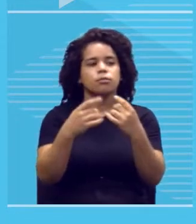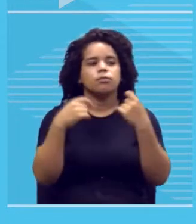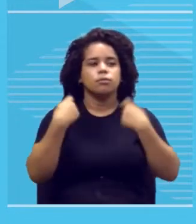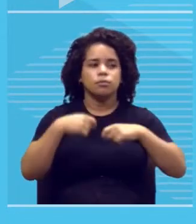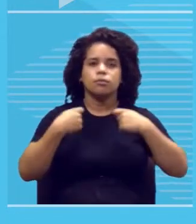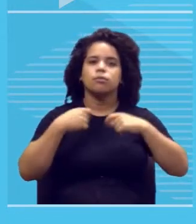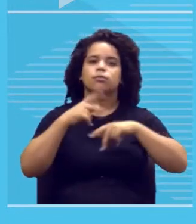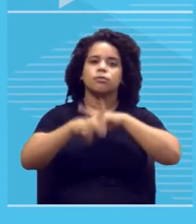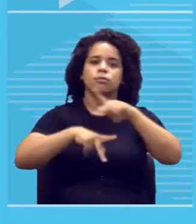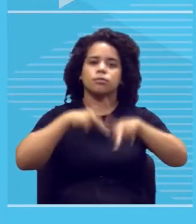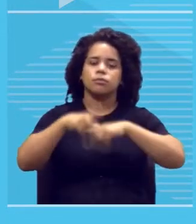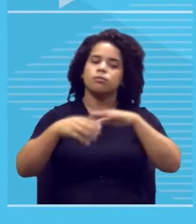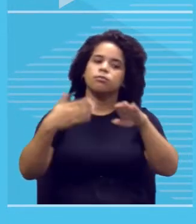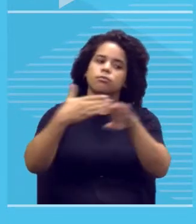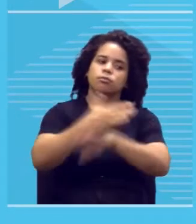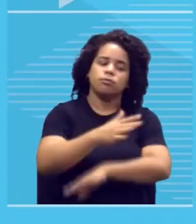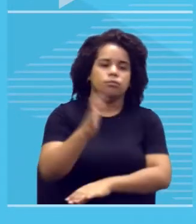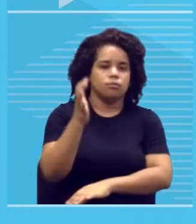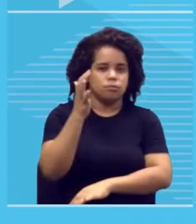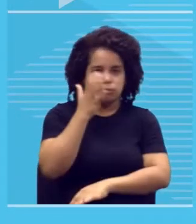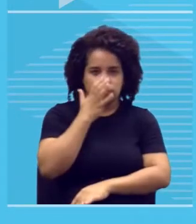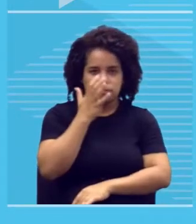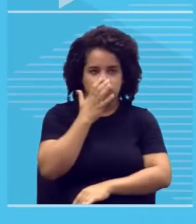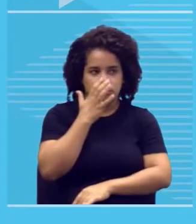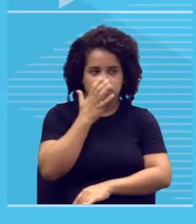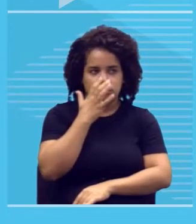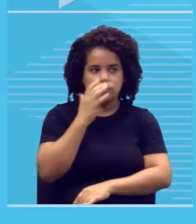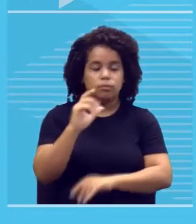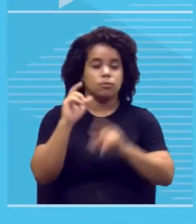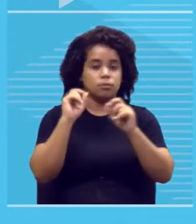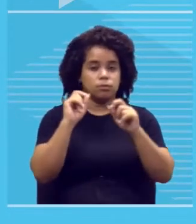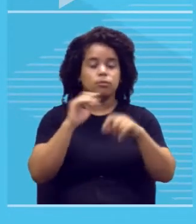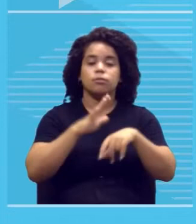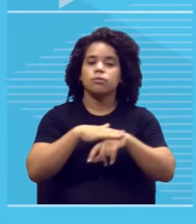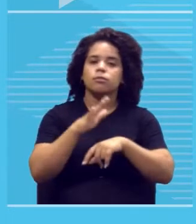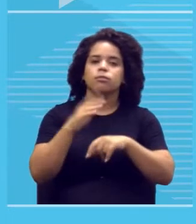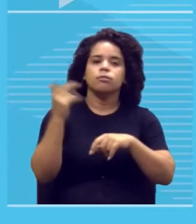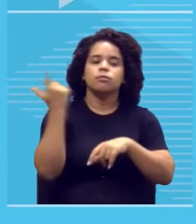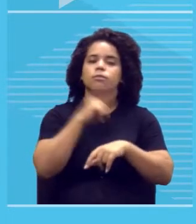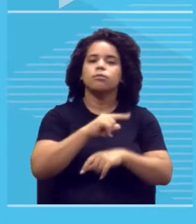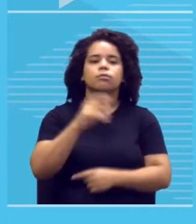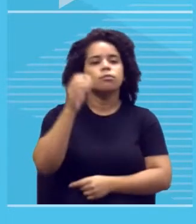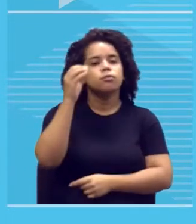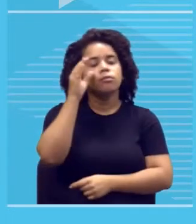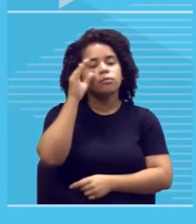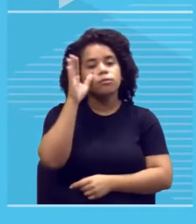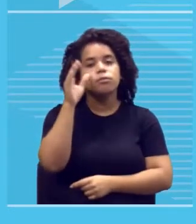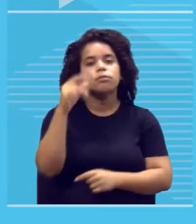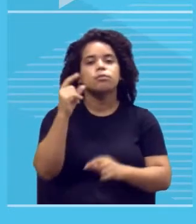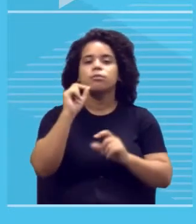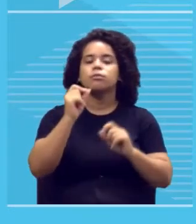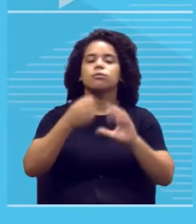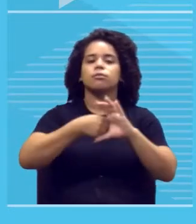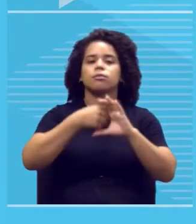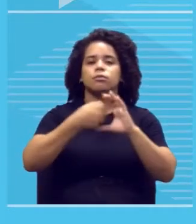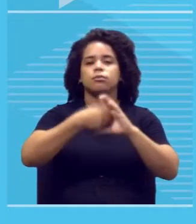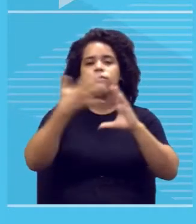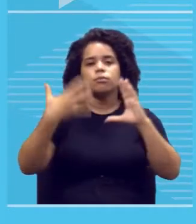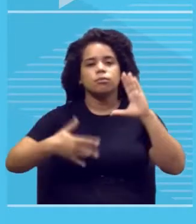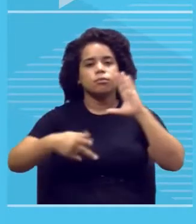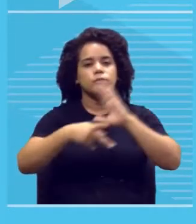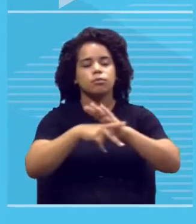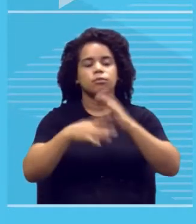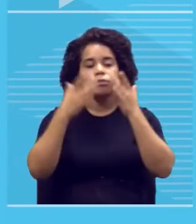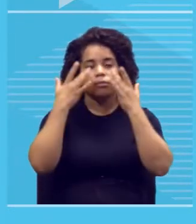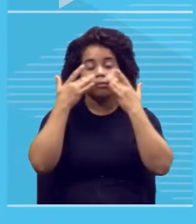que chamar o povo para ir para lá ver e o que atingia esse interesse era manter a característica própria daquele